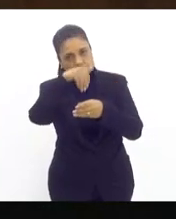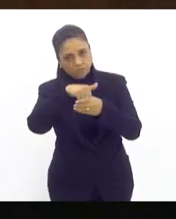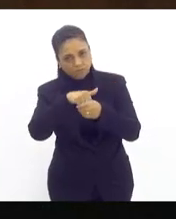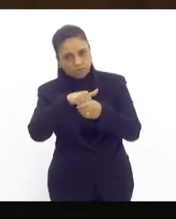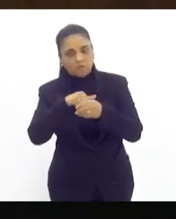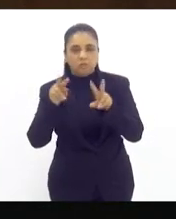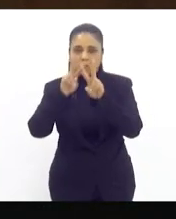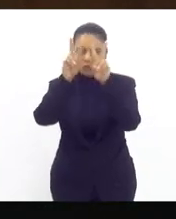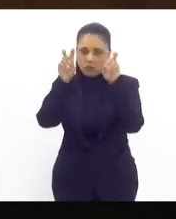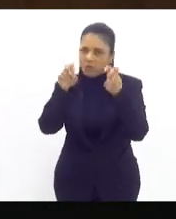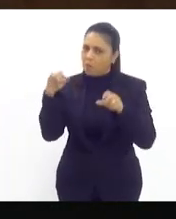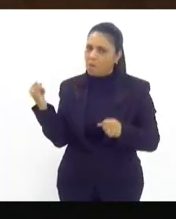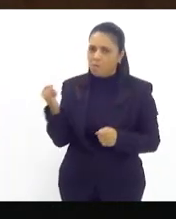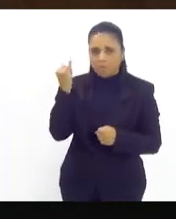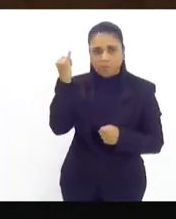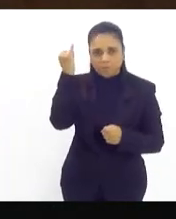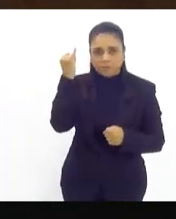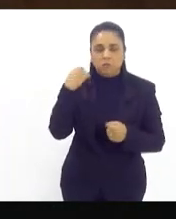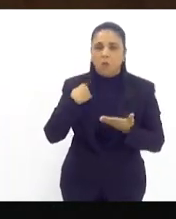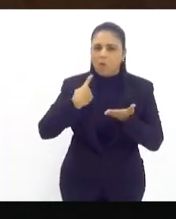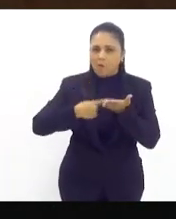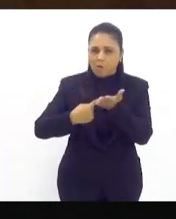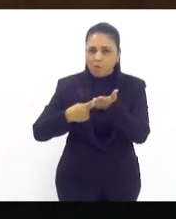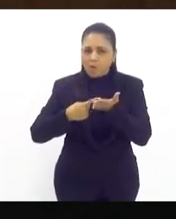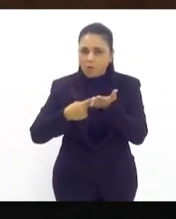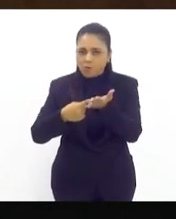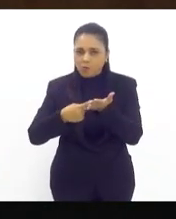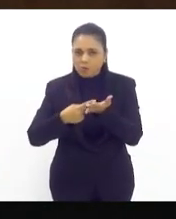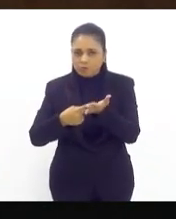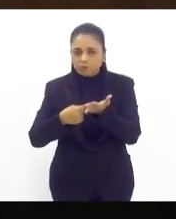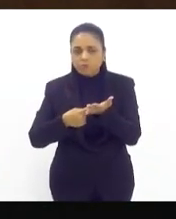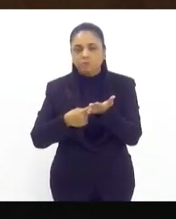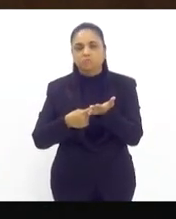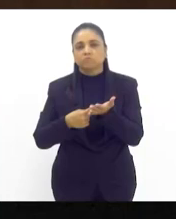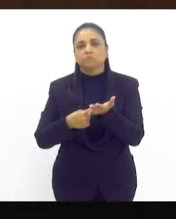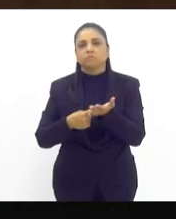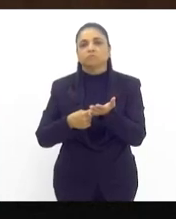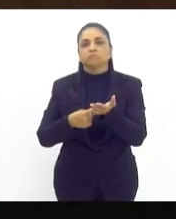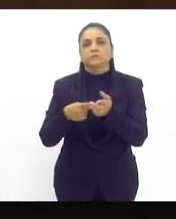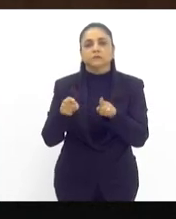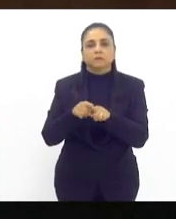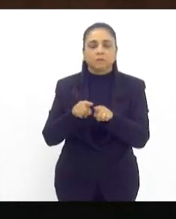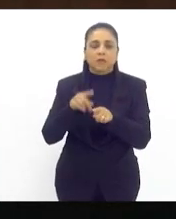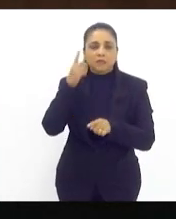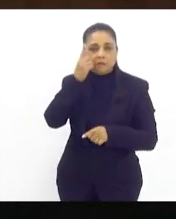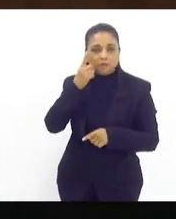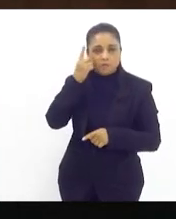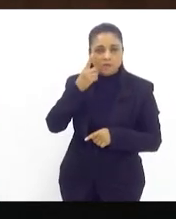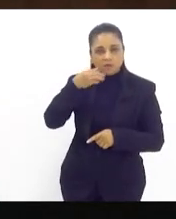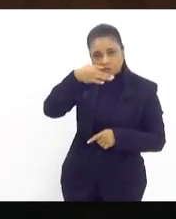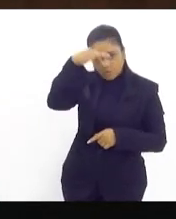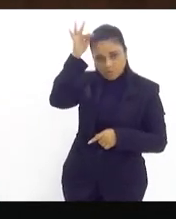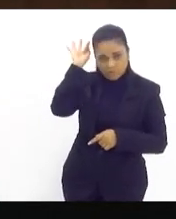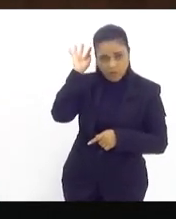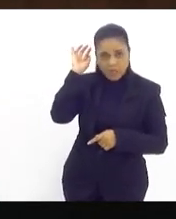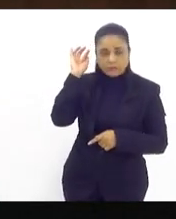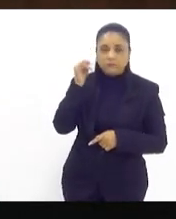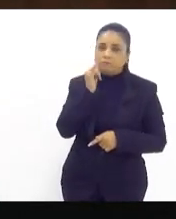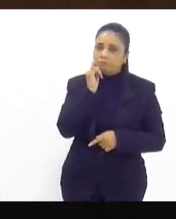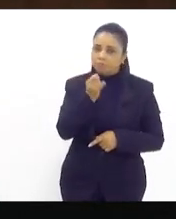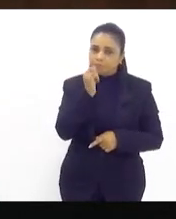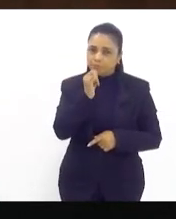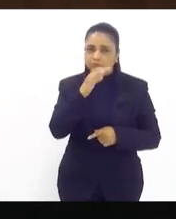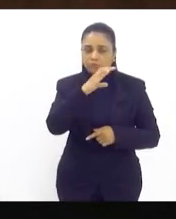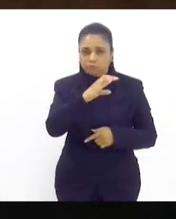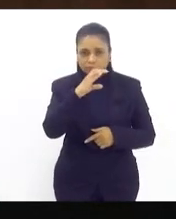então fica aqui o compromisso inclusive designar o nome Deputado Fred Pacheco como relator né ccj